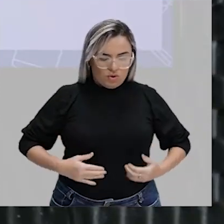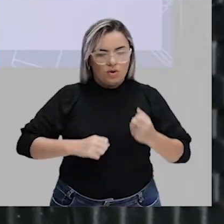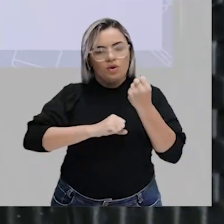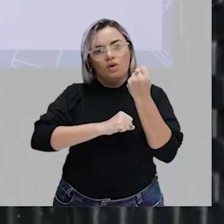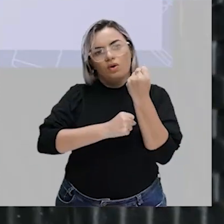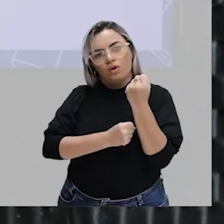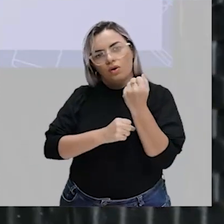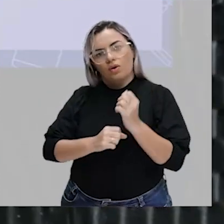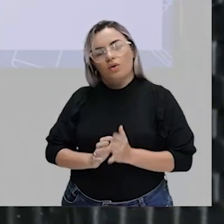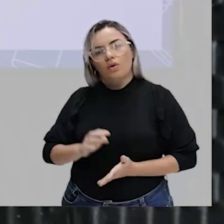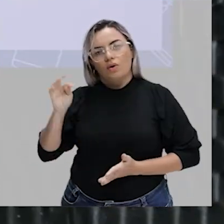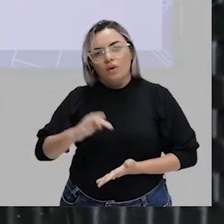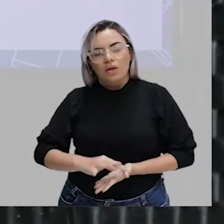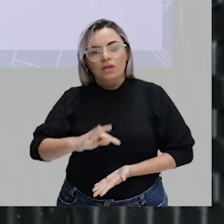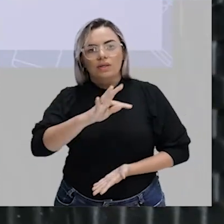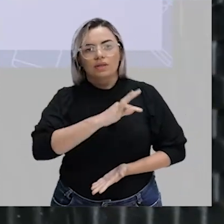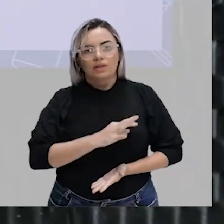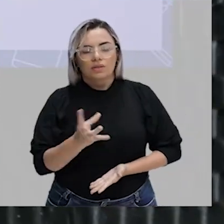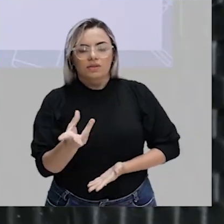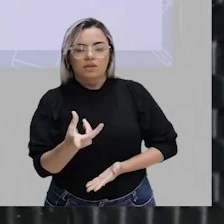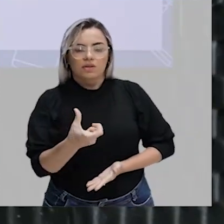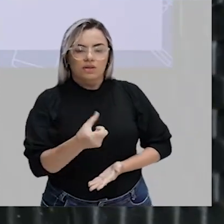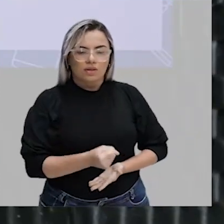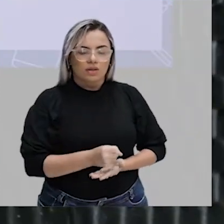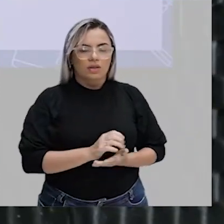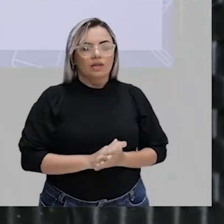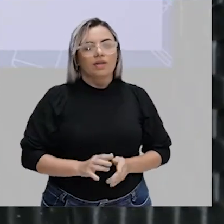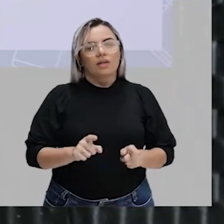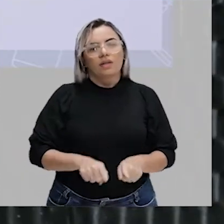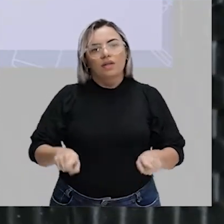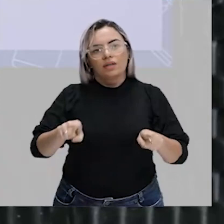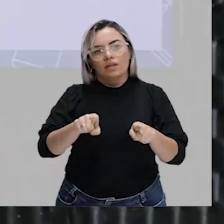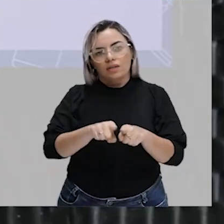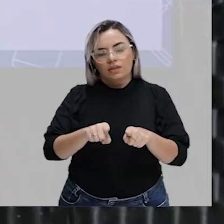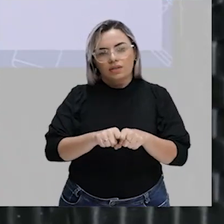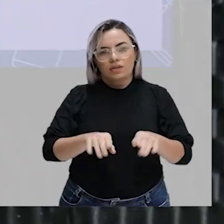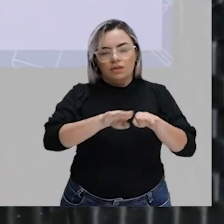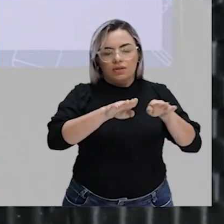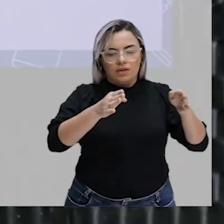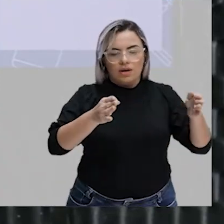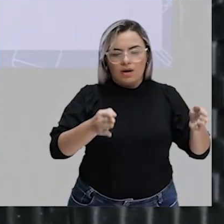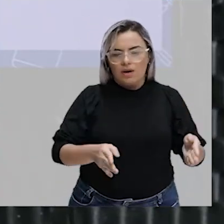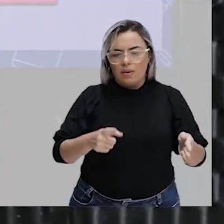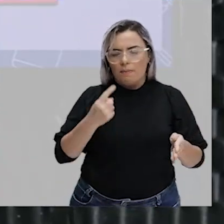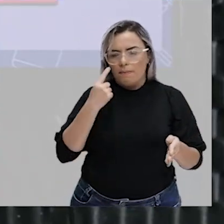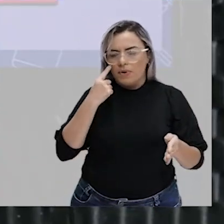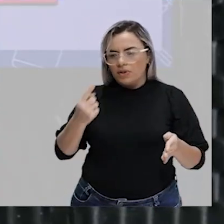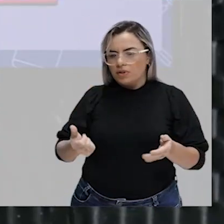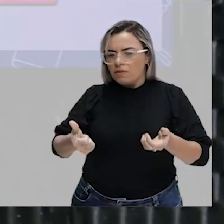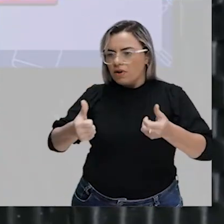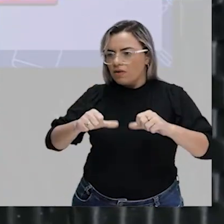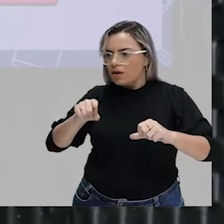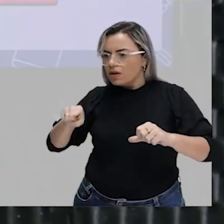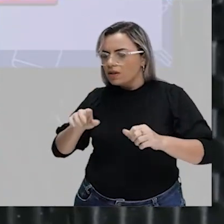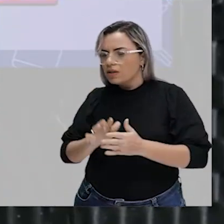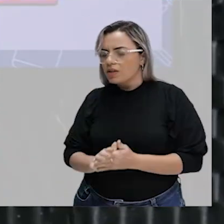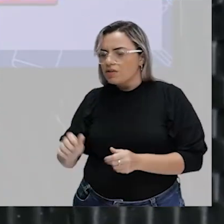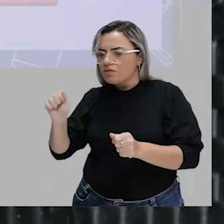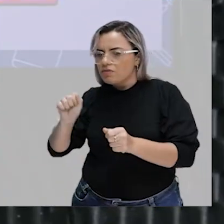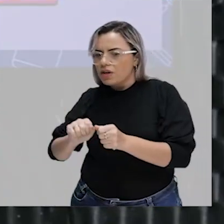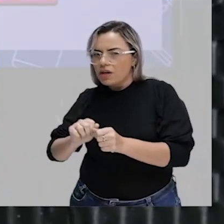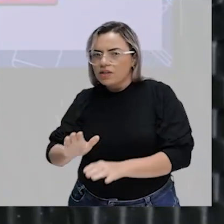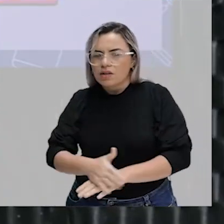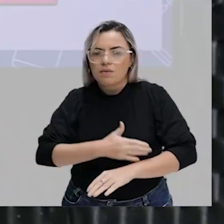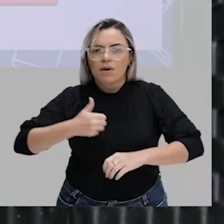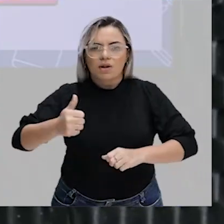vai ali avaliar quem executa melhor esse movimento. Então, a classificação